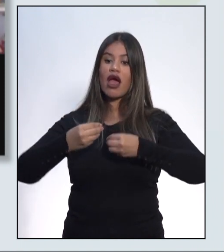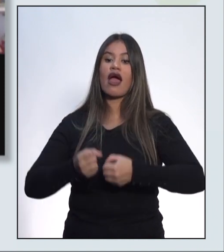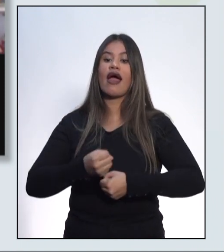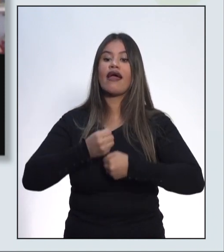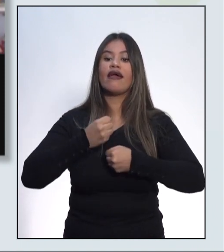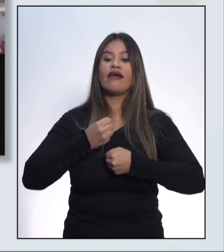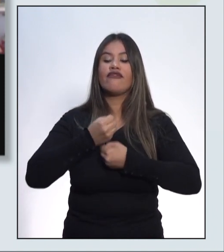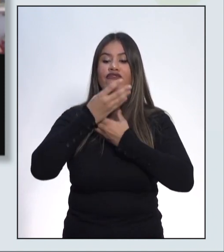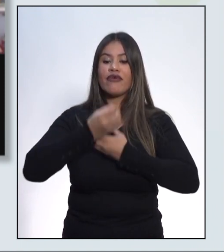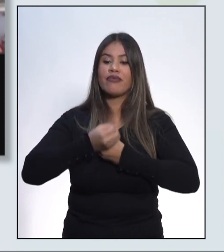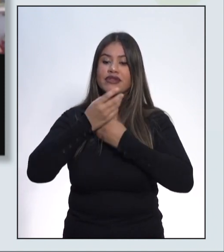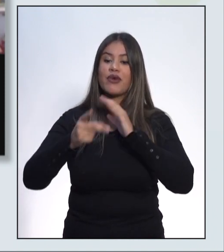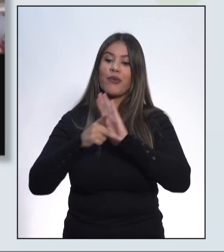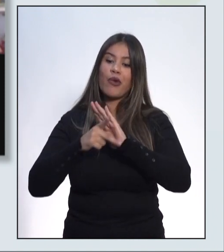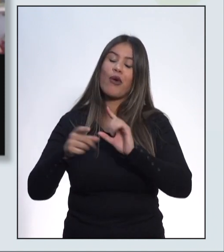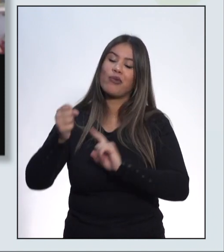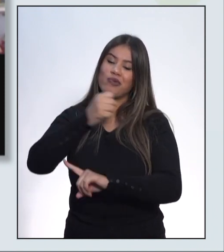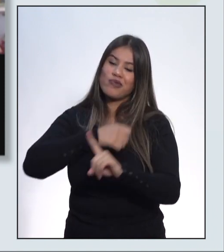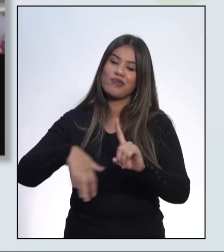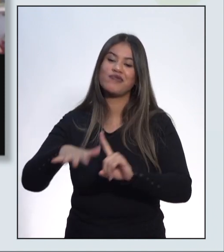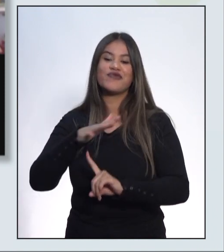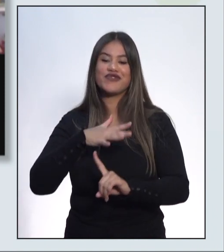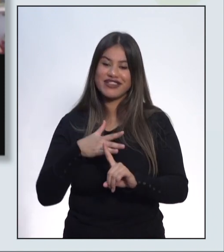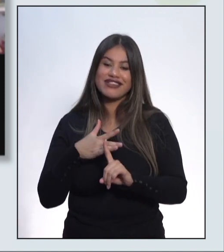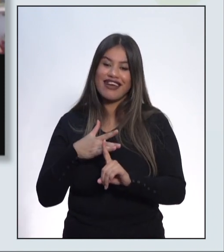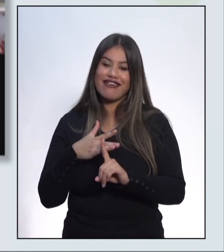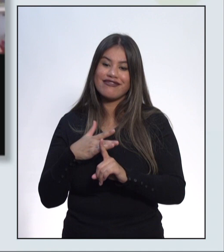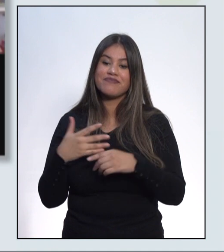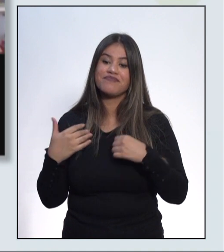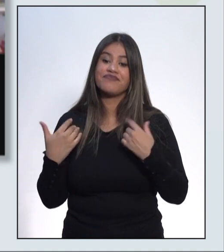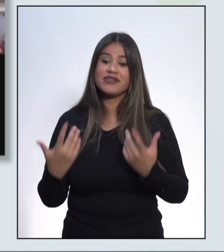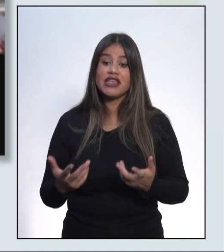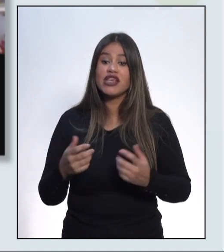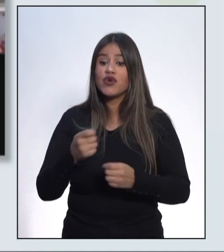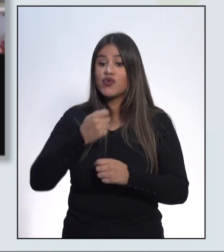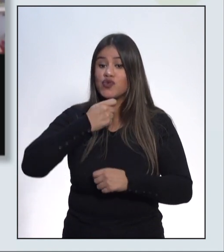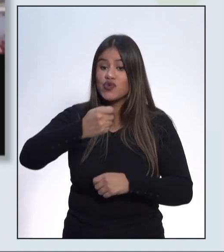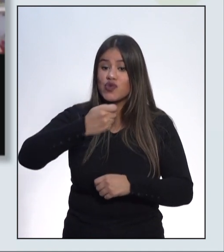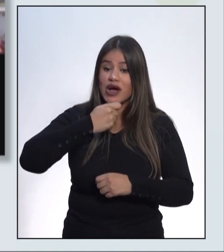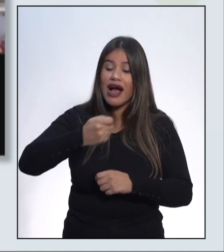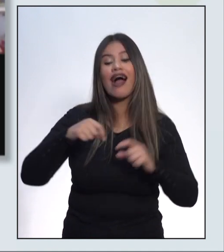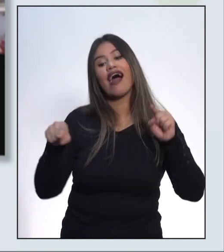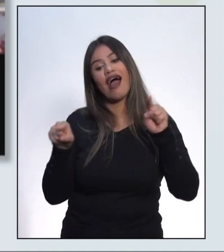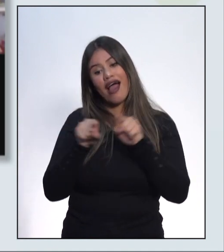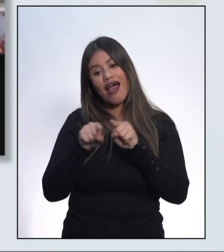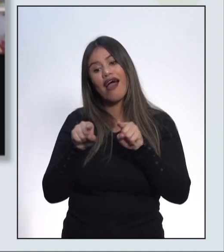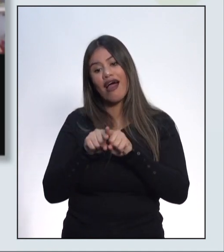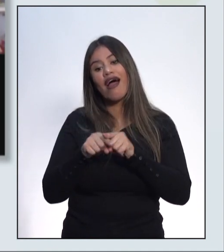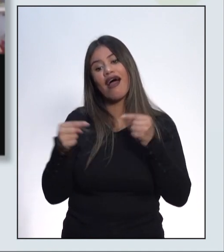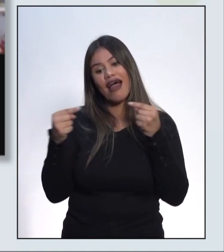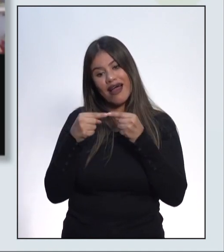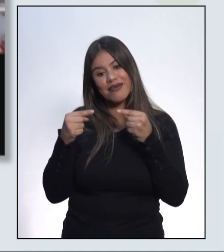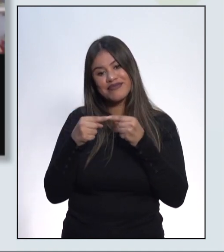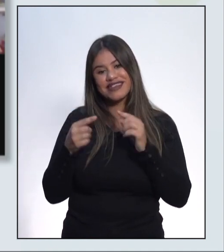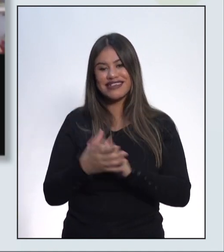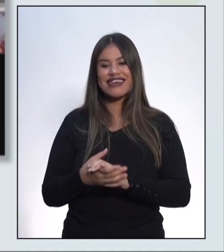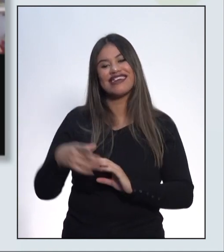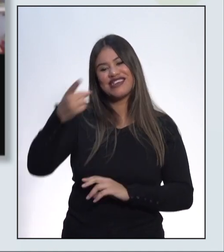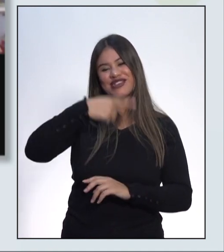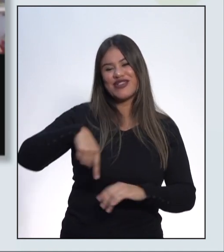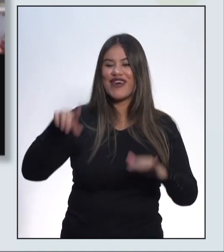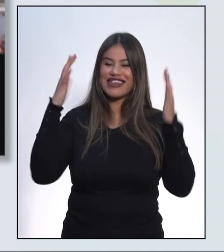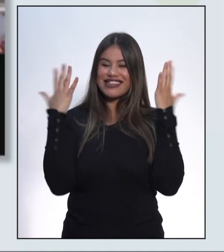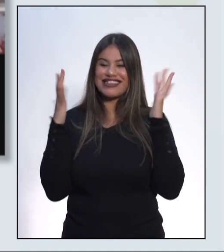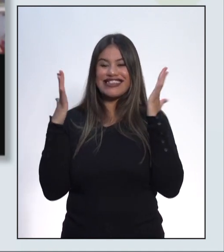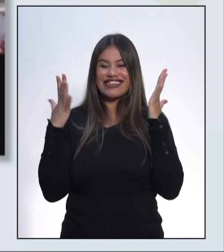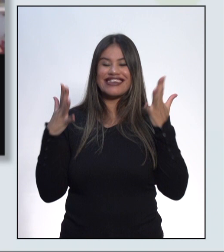E o jornalismo é a atividade justamente que se ocupa disso. Então, estamos aqui celebrando a imprensa e o jornalismo essa